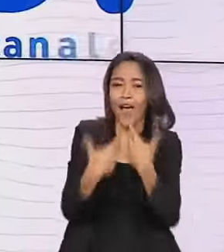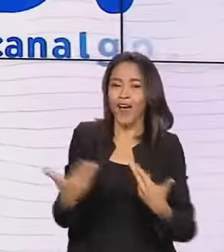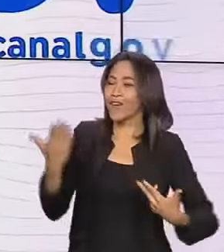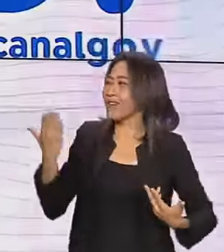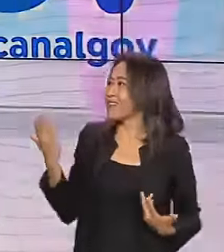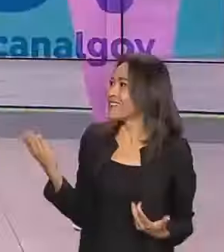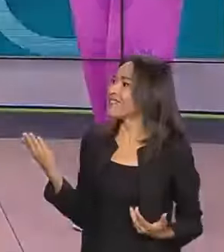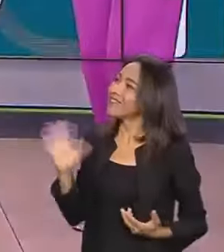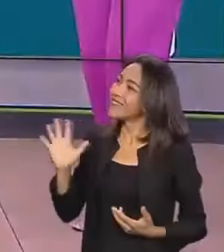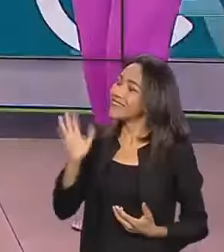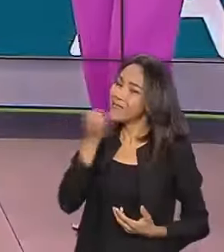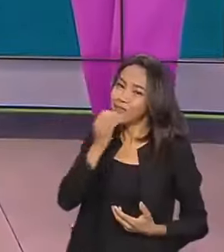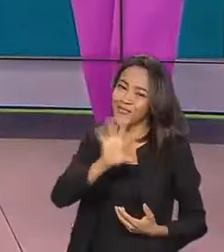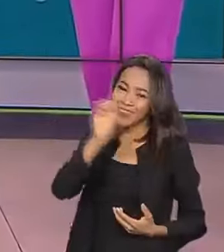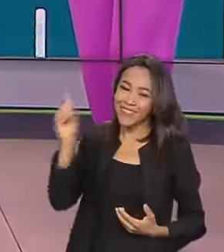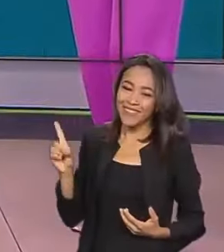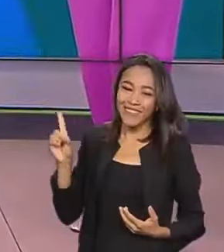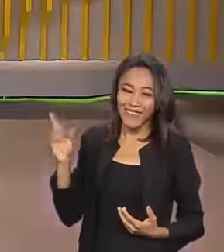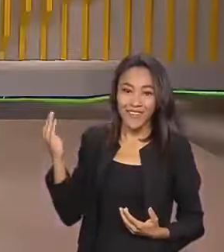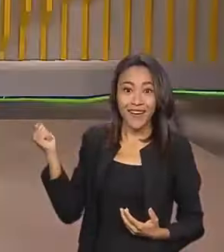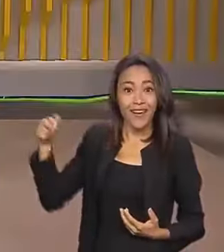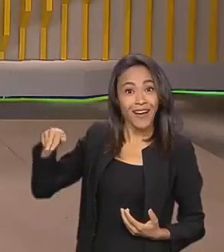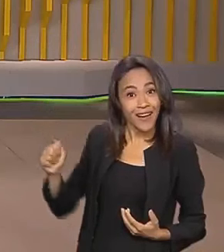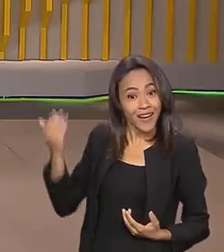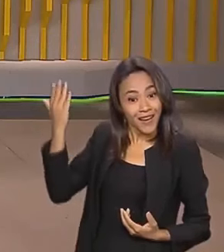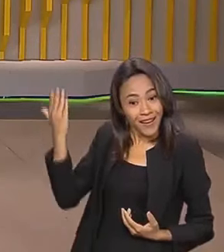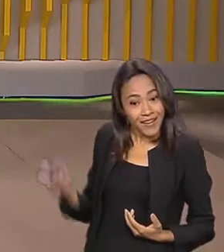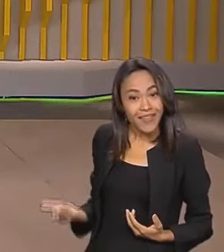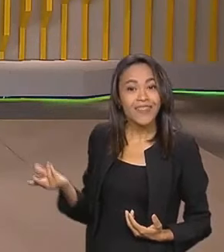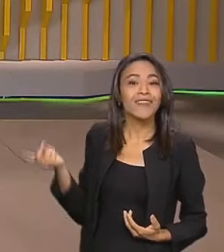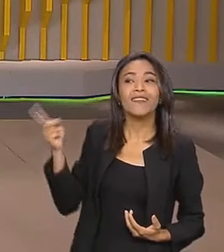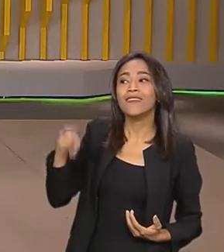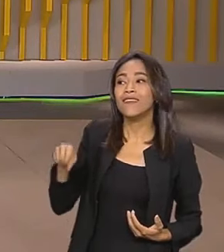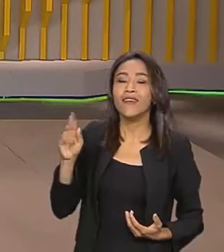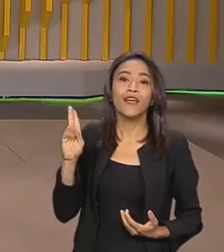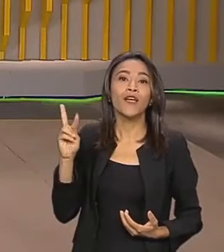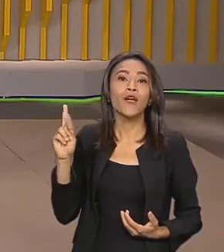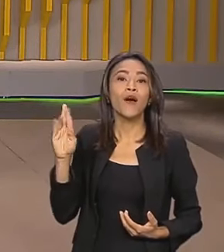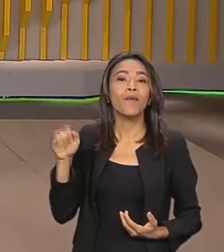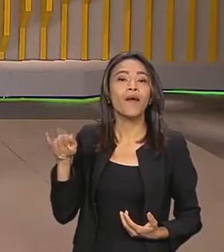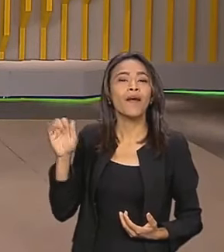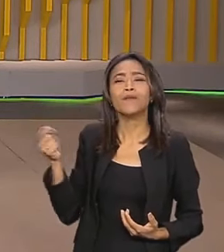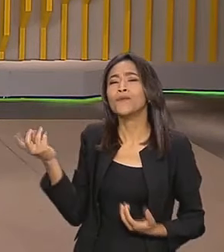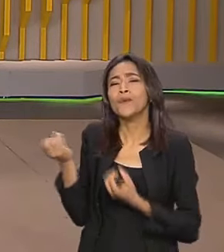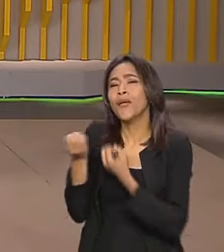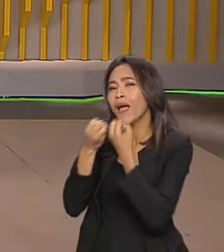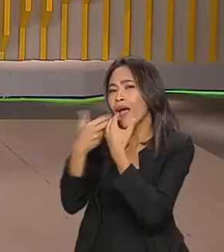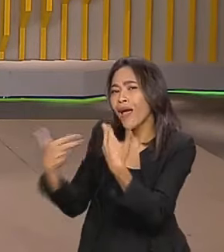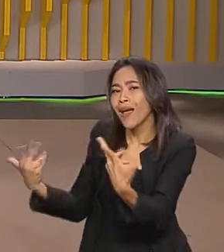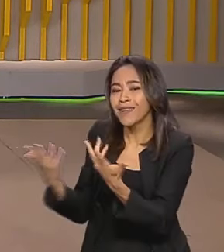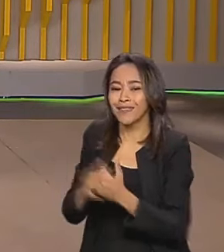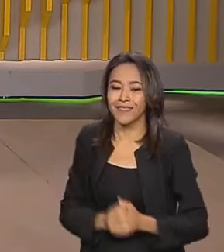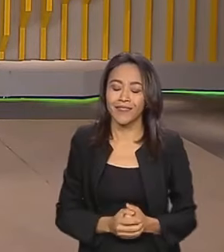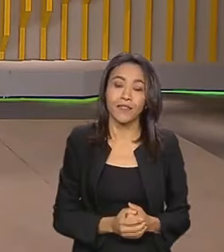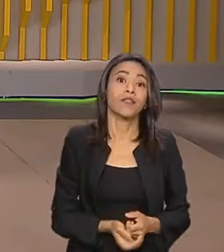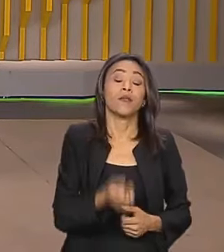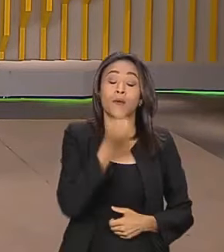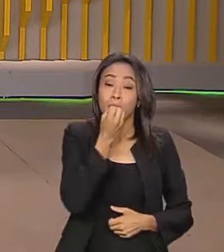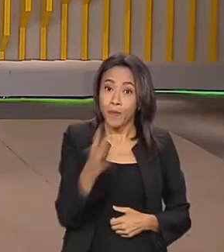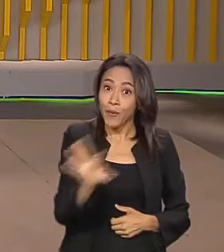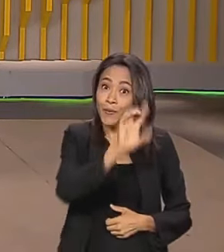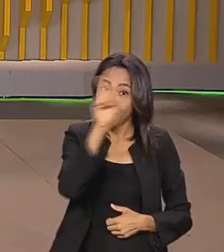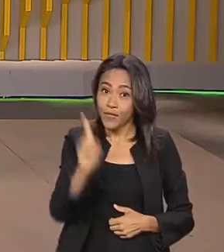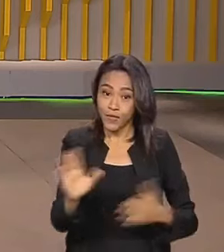Bom dia Ana Gabriela e Roberto Camargo que vocês trazem de novo para a gente muito bom dia Vanessa